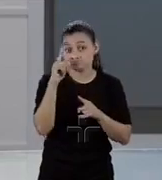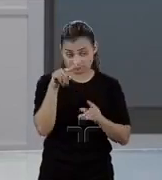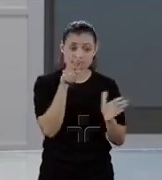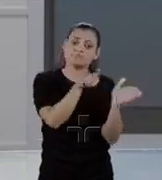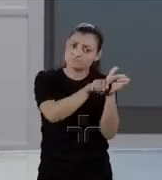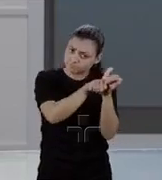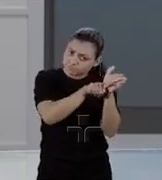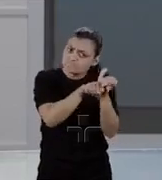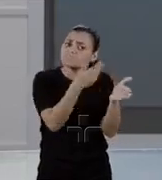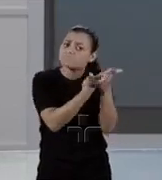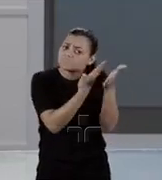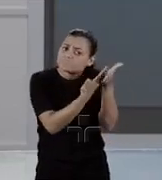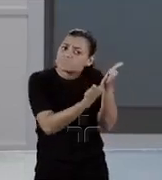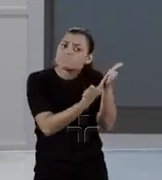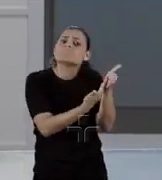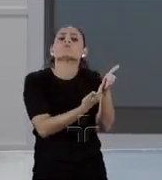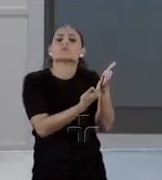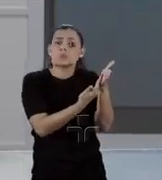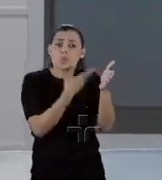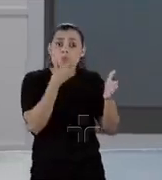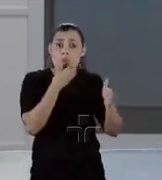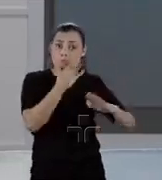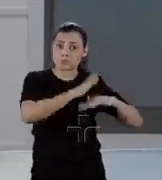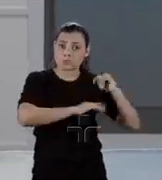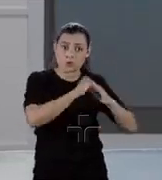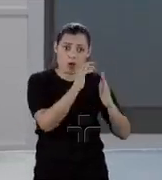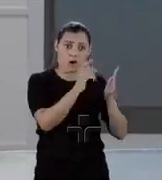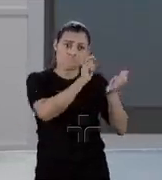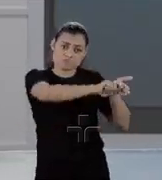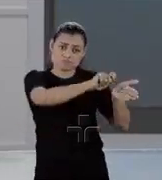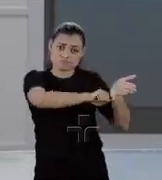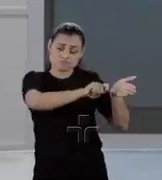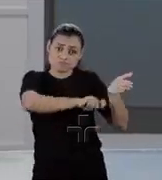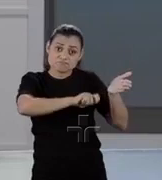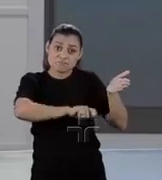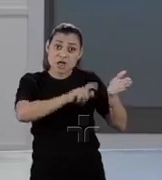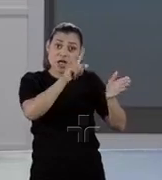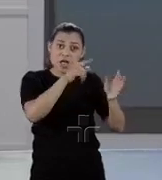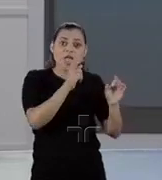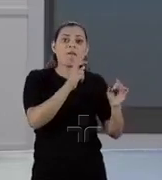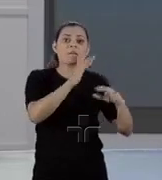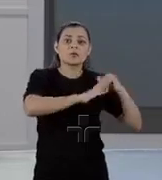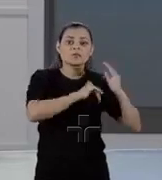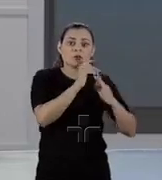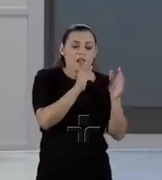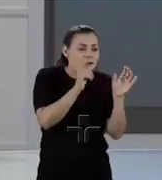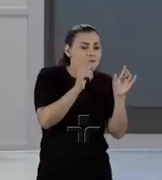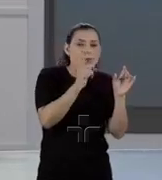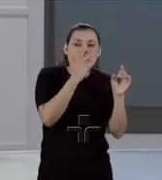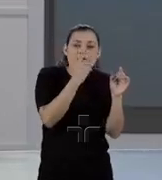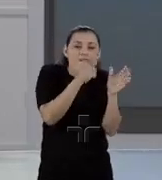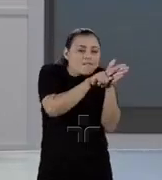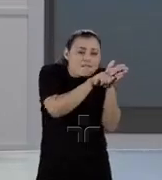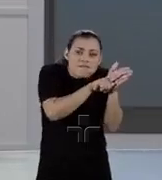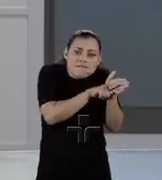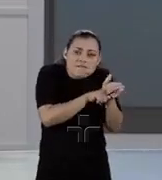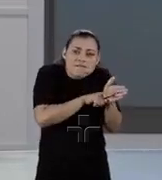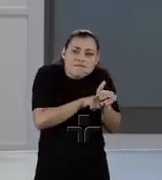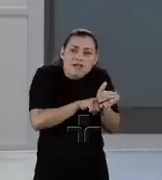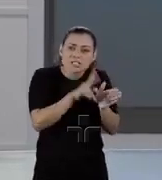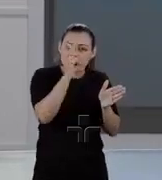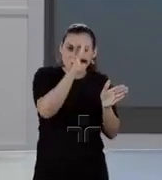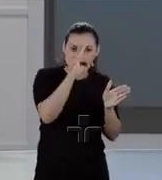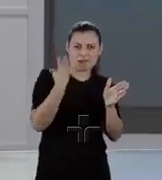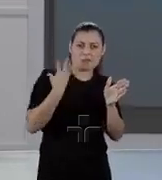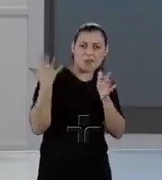vastíssimo do historiador, mas numa linguagem aberta. O Niall Ferguson tem impactado o debate público no mundo por não